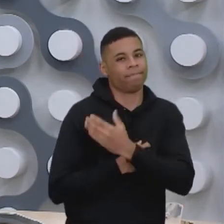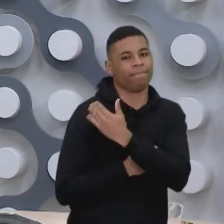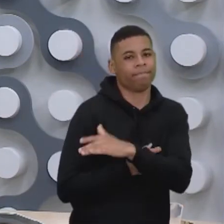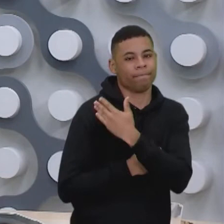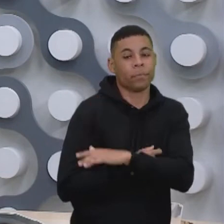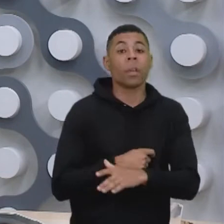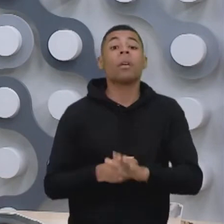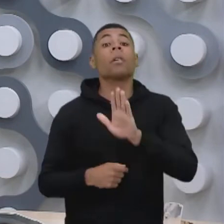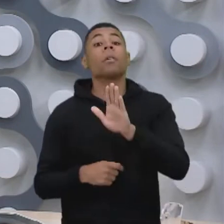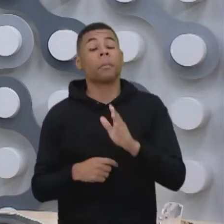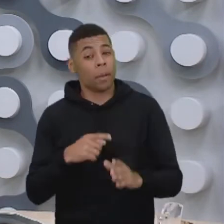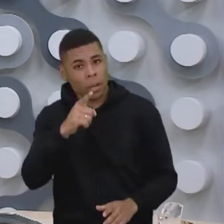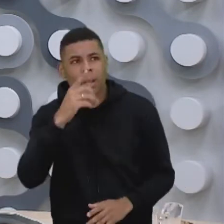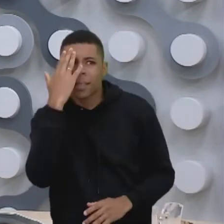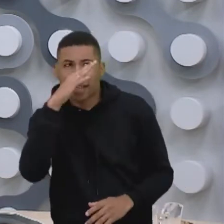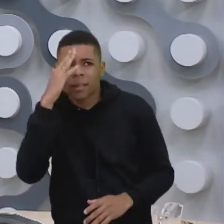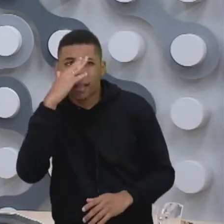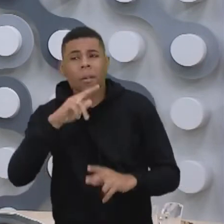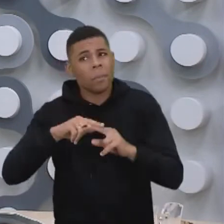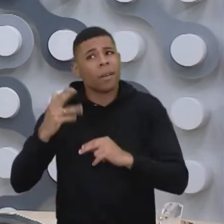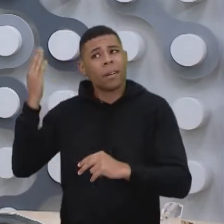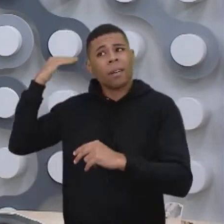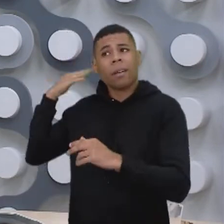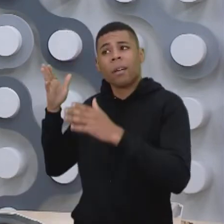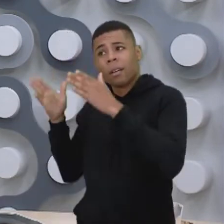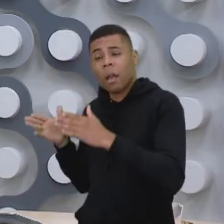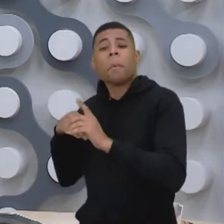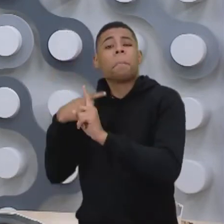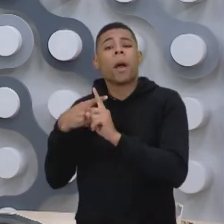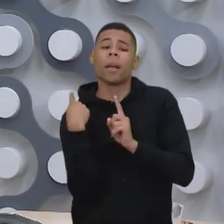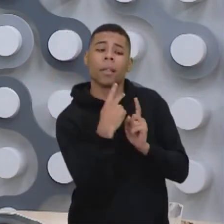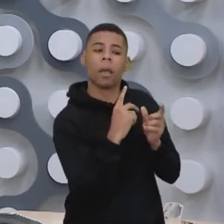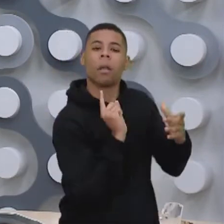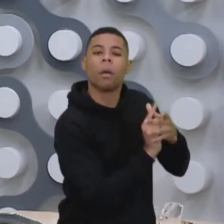entender que existe aí fatos, né, de convicções religiosas,